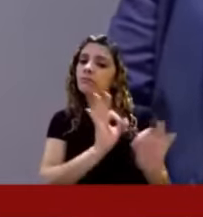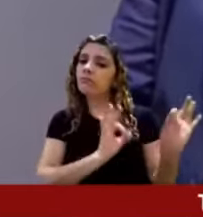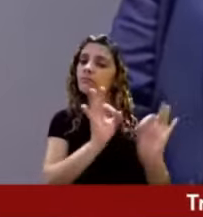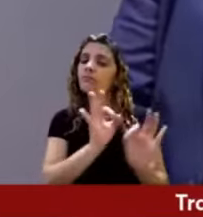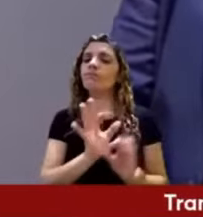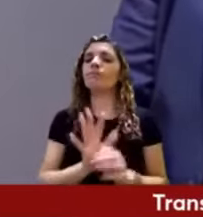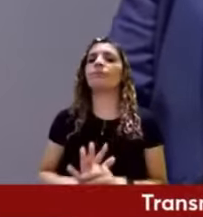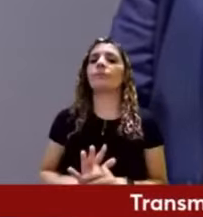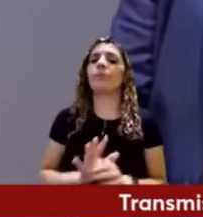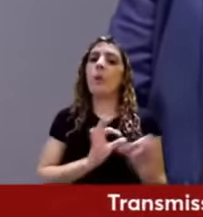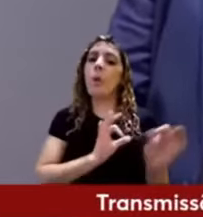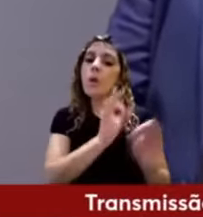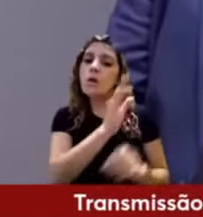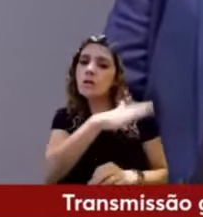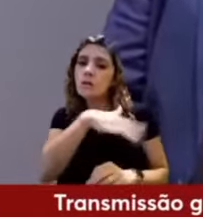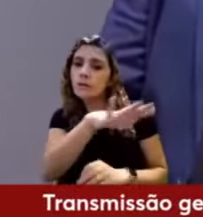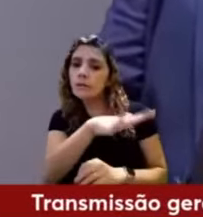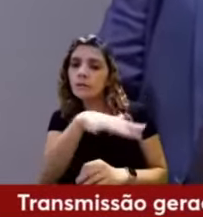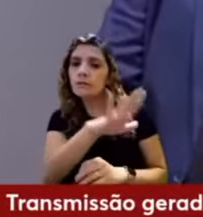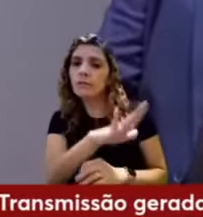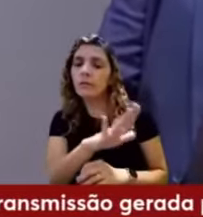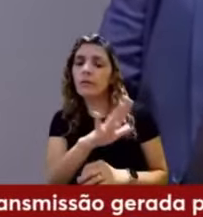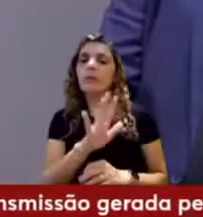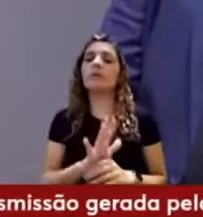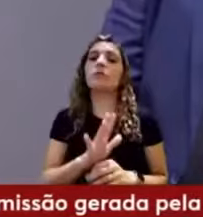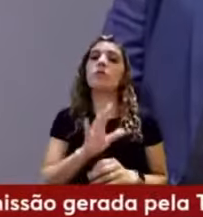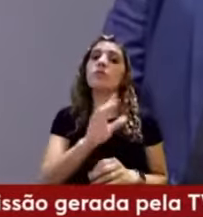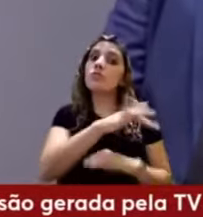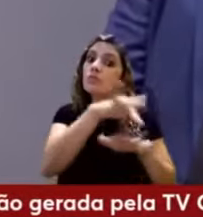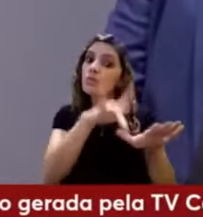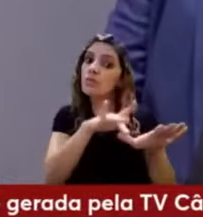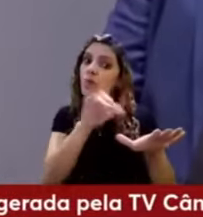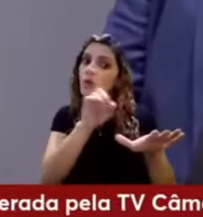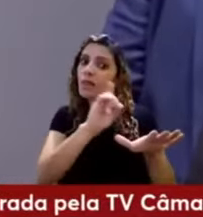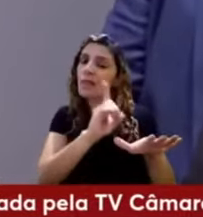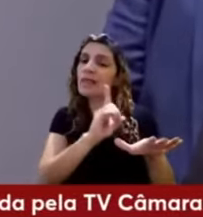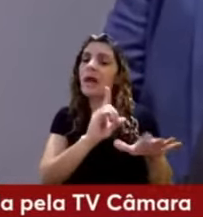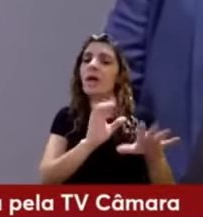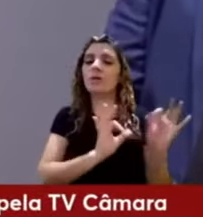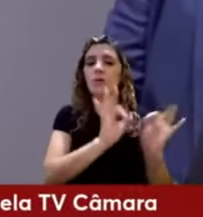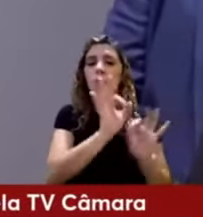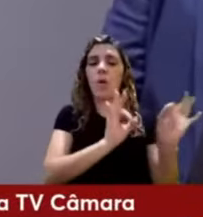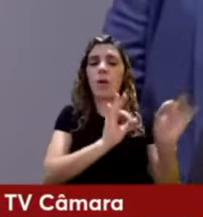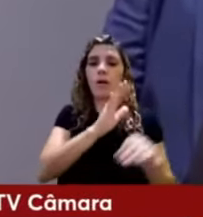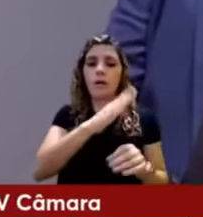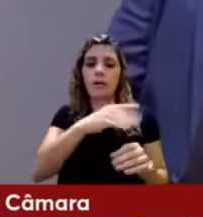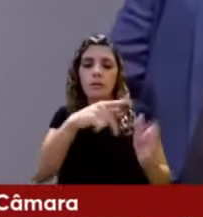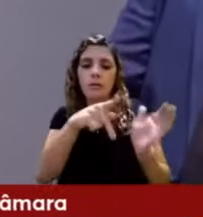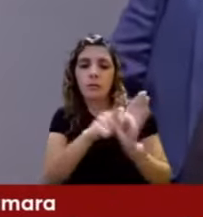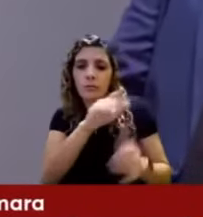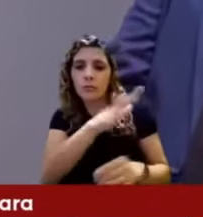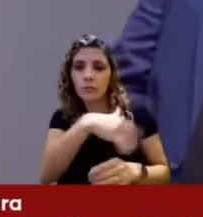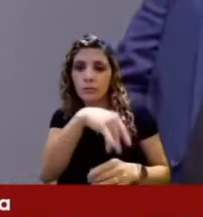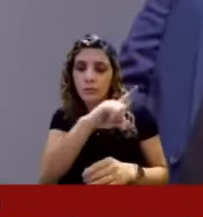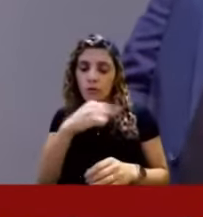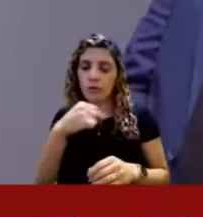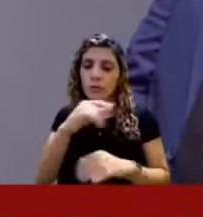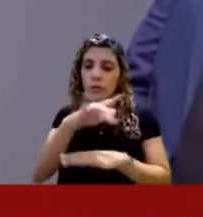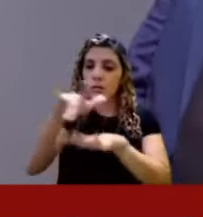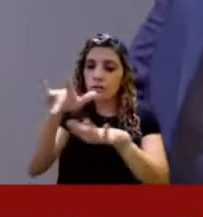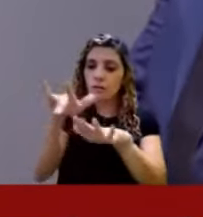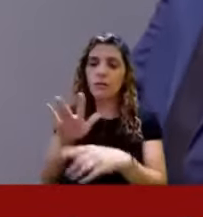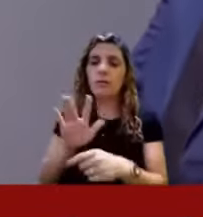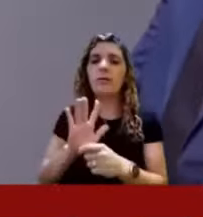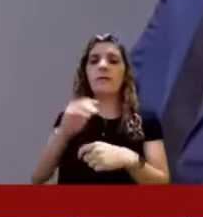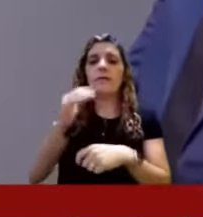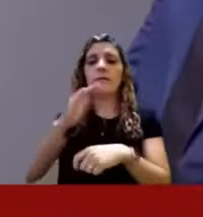nos territórios, não é só em redes sociais. Pessoas dizem, não, nós precisamos muito para a rede, nós precisamos, sim, melhorar muito em rede, acho que a